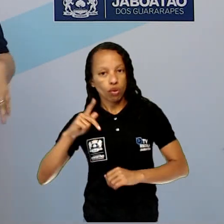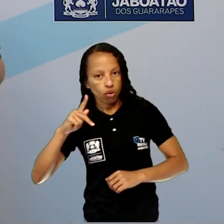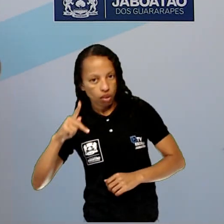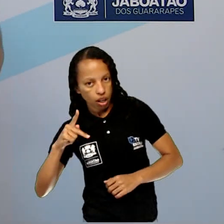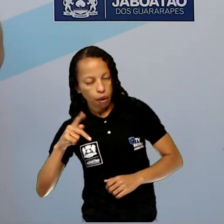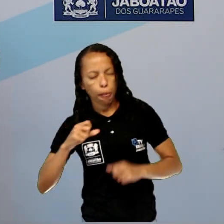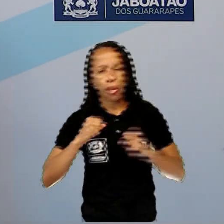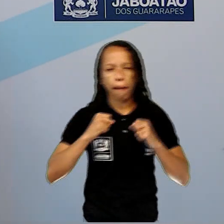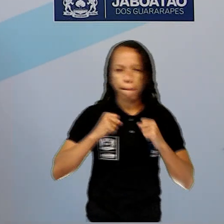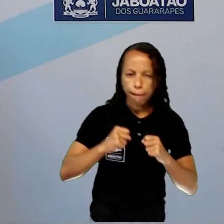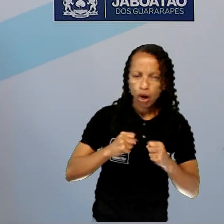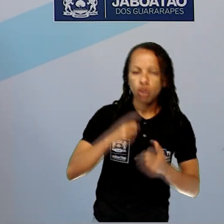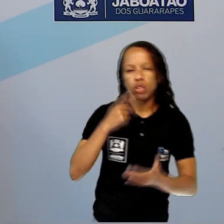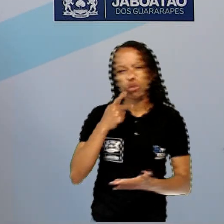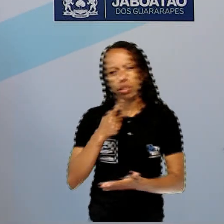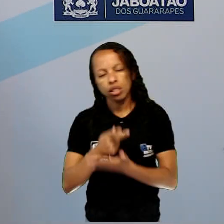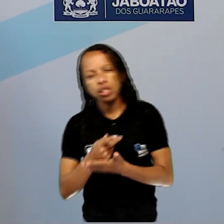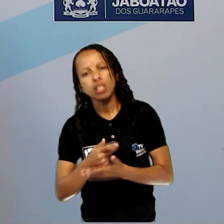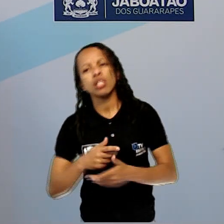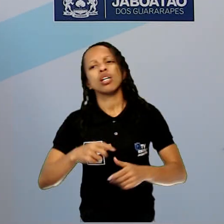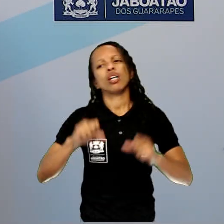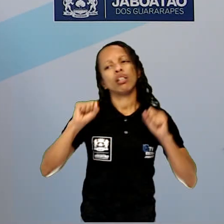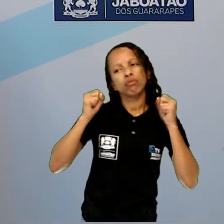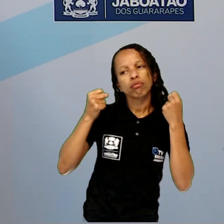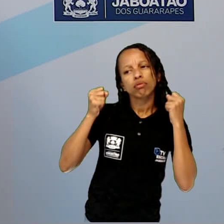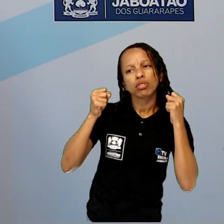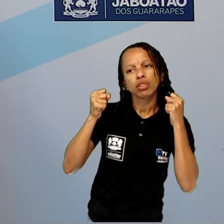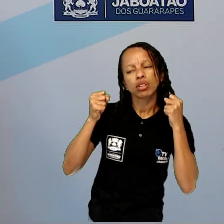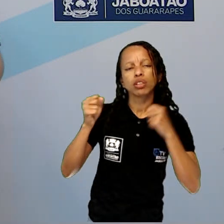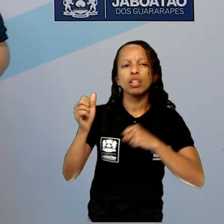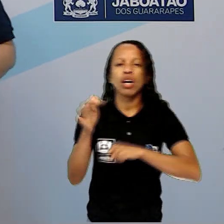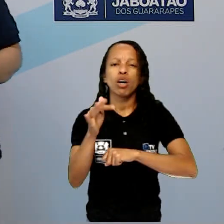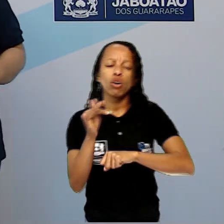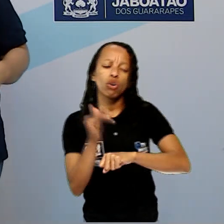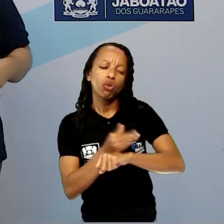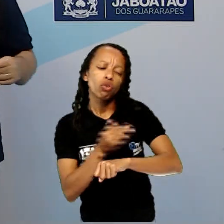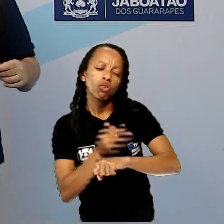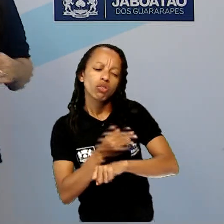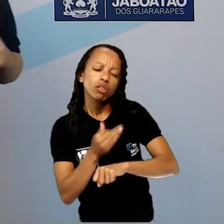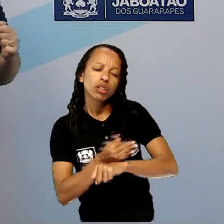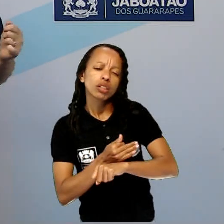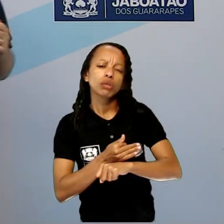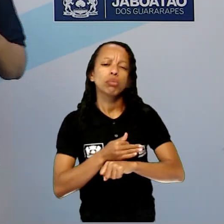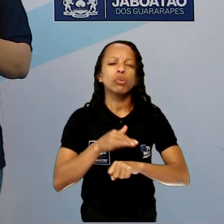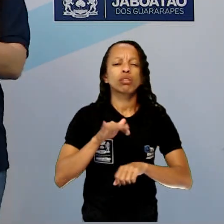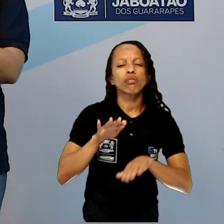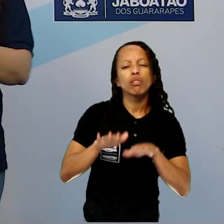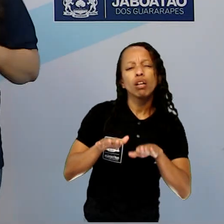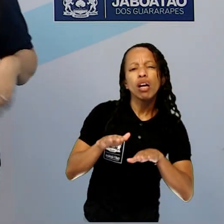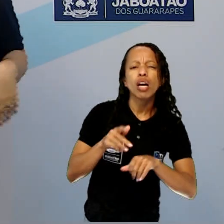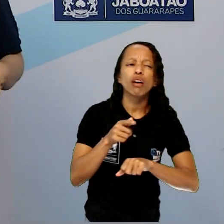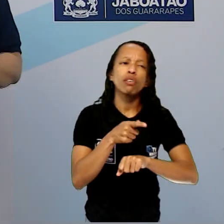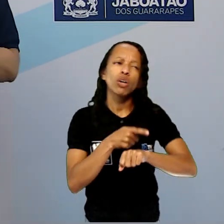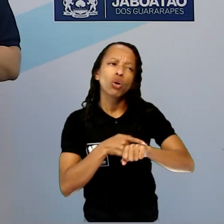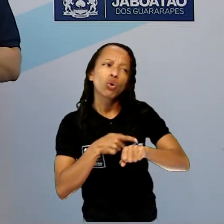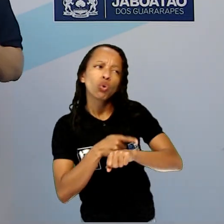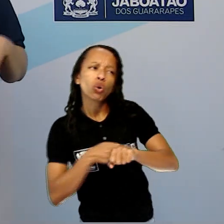acontecer durante as atividades. Primeiro, os ferimentos leves, às vezes um corte ou deu um